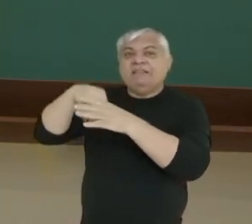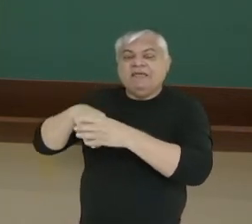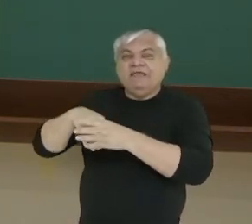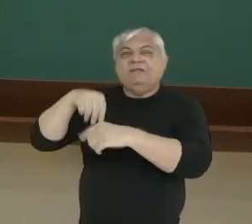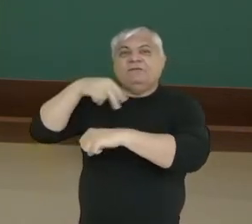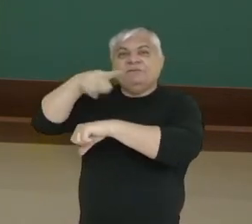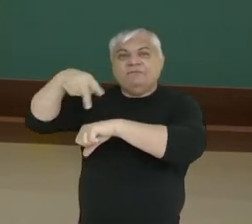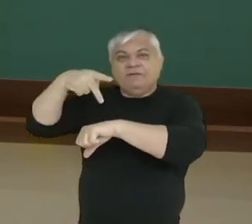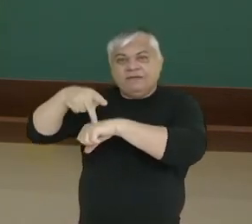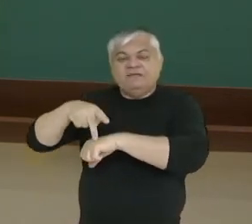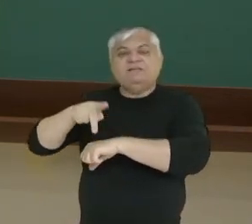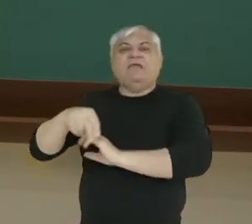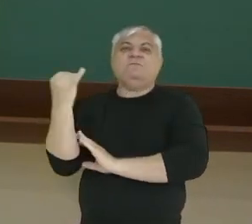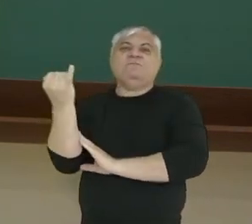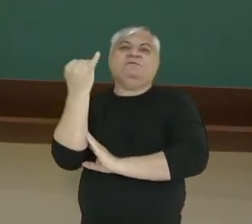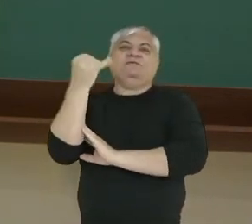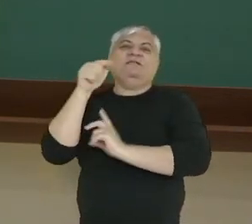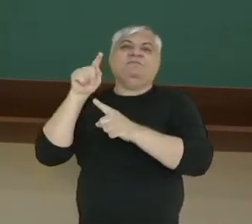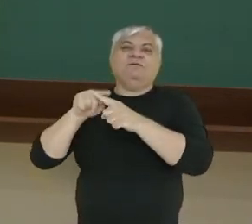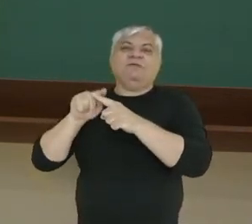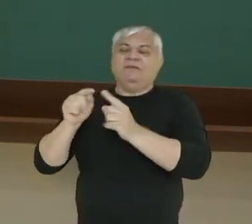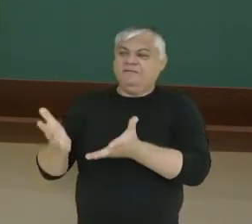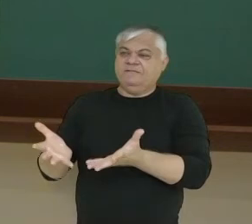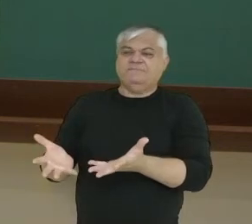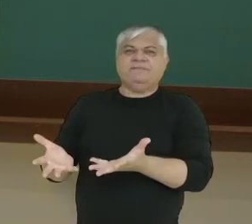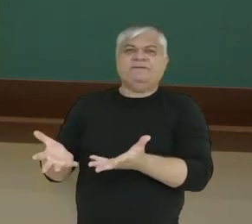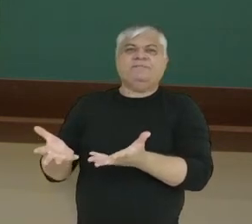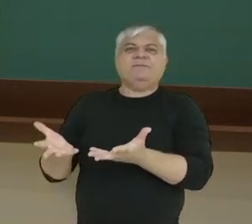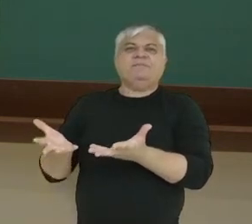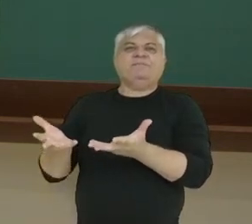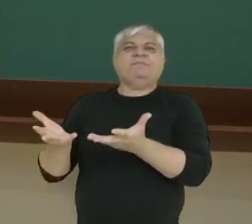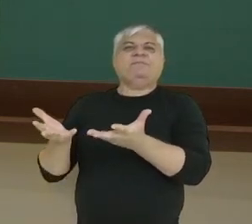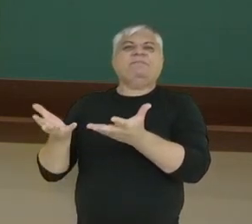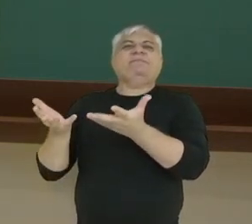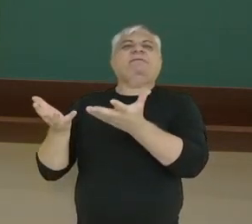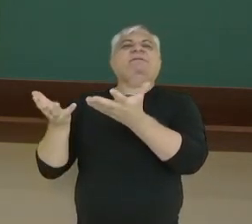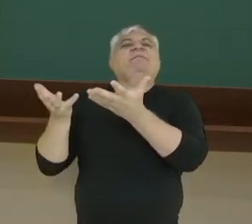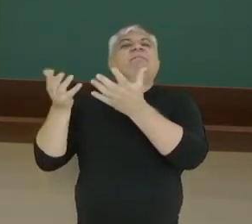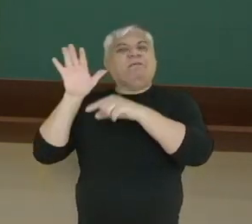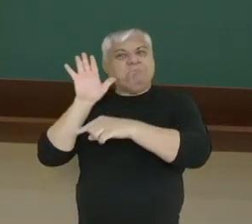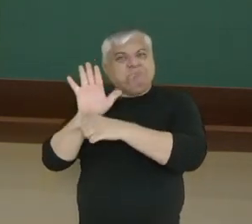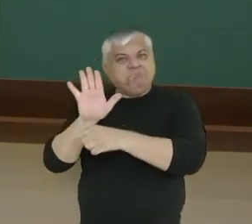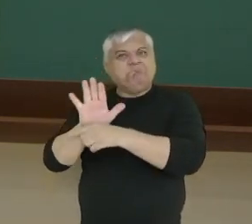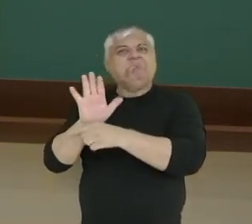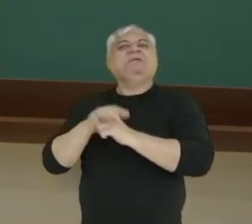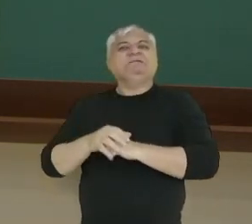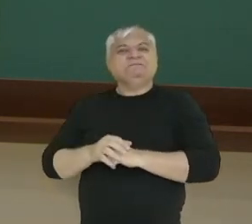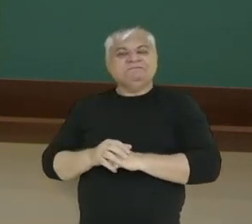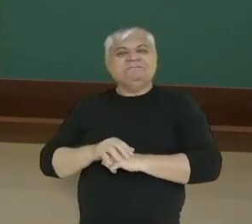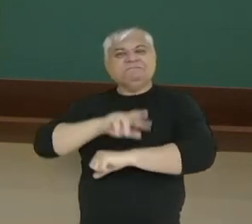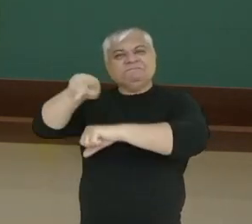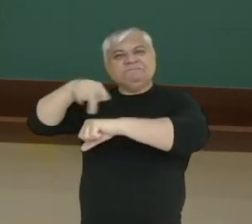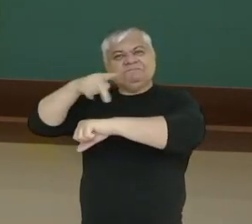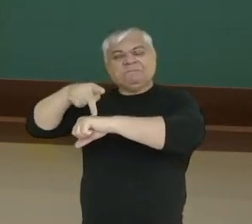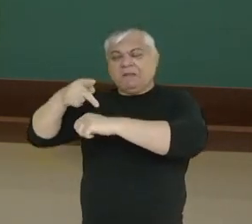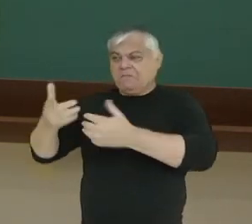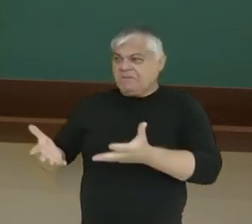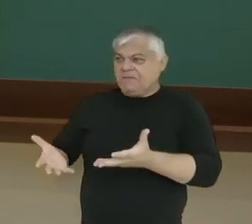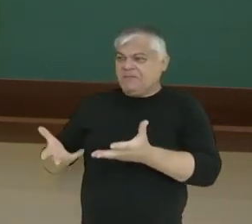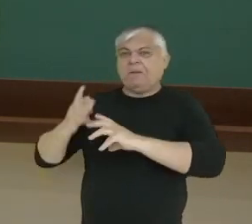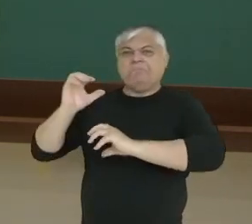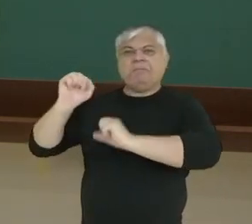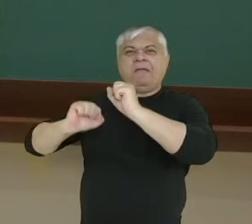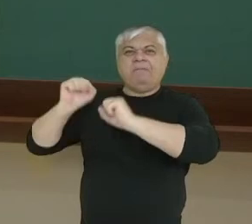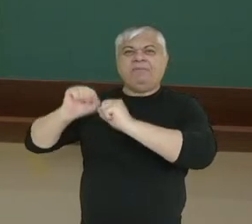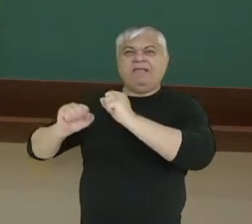ser extremamente importante para que essas nações recebam um grande destaque dentro do processo de